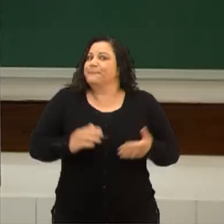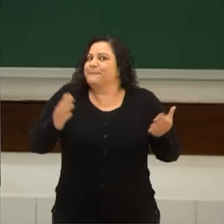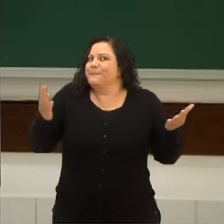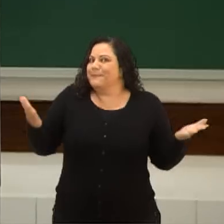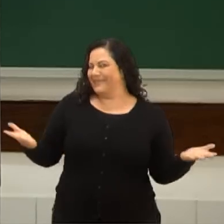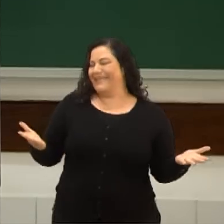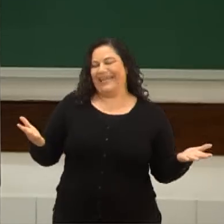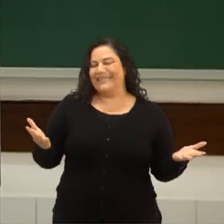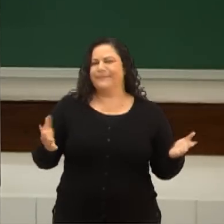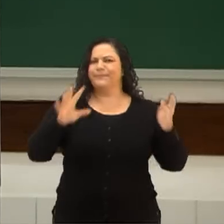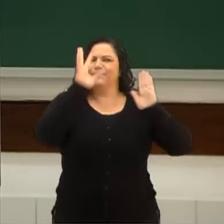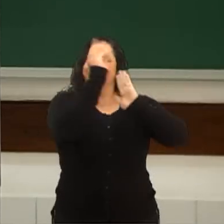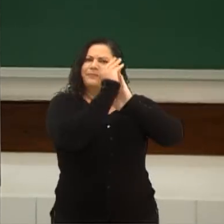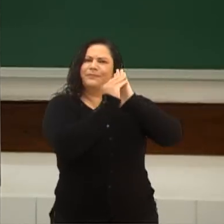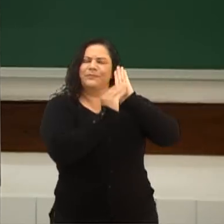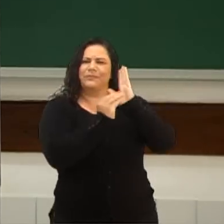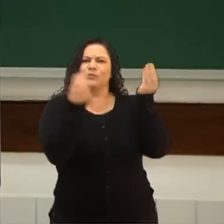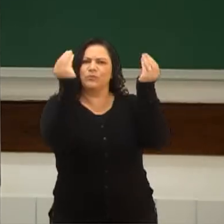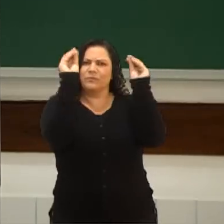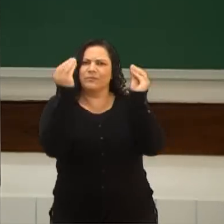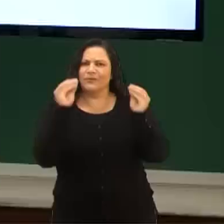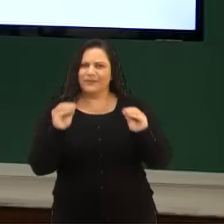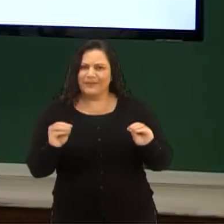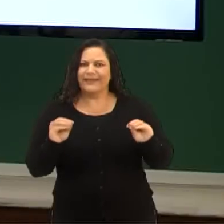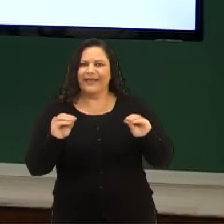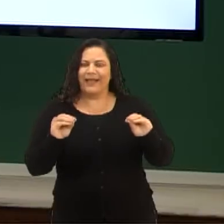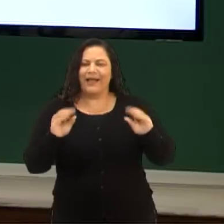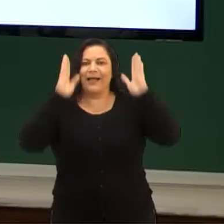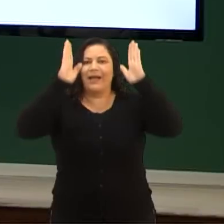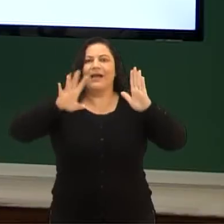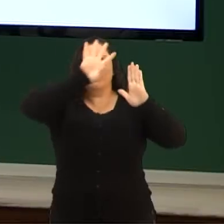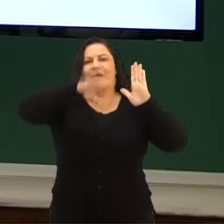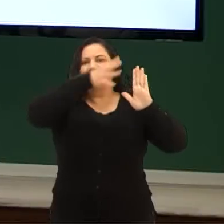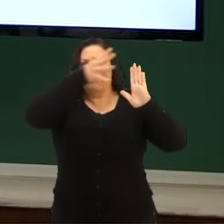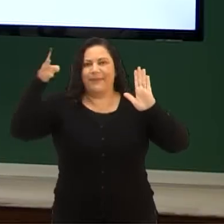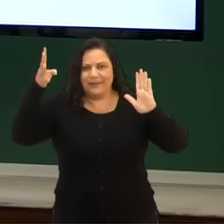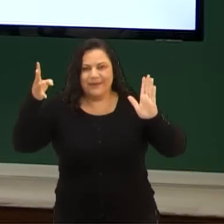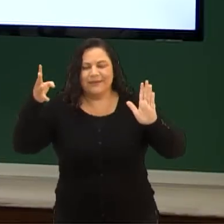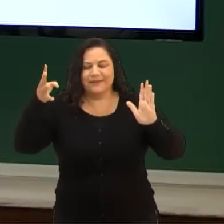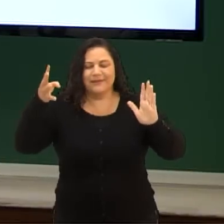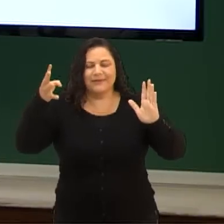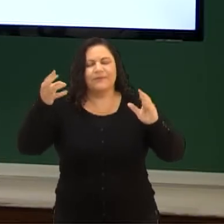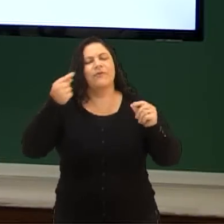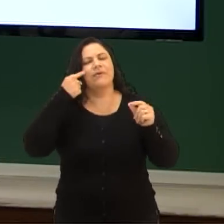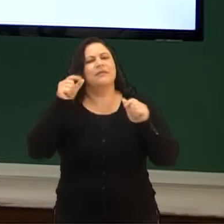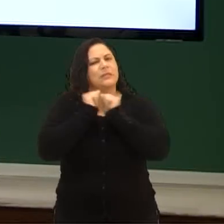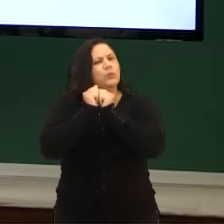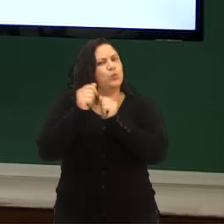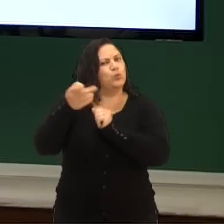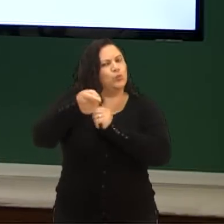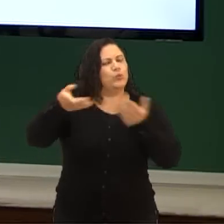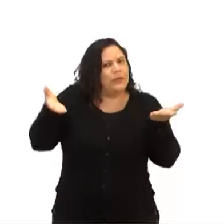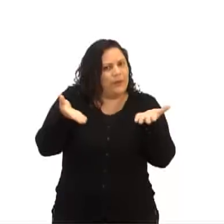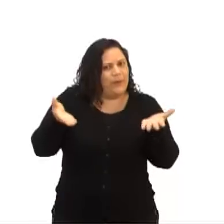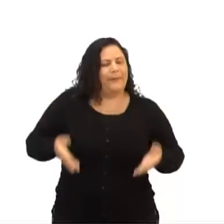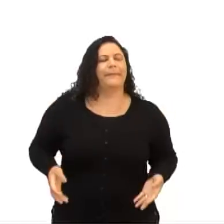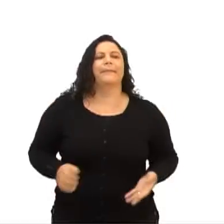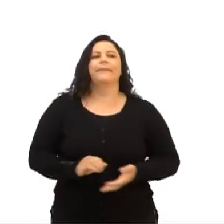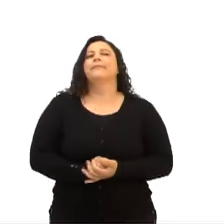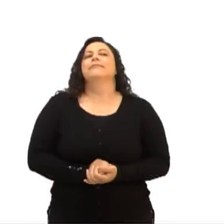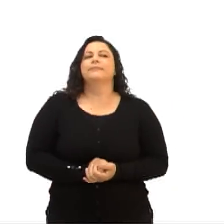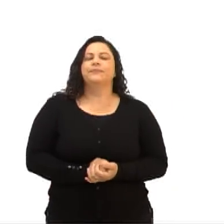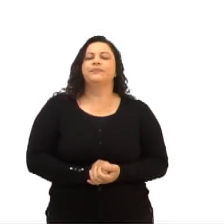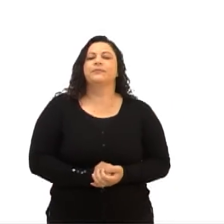aí, pessoal, montaram a matriz? Eu vou montar ela com vocês, tá? Para vocês relembrarem aí como que a gente faz isso, tá legal? Olha só,